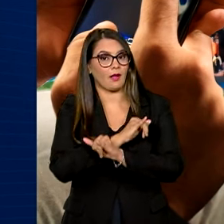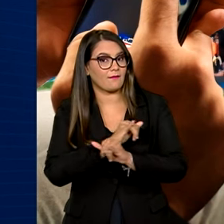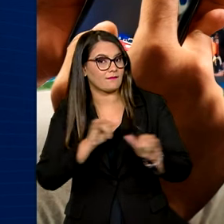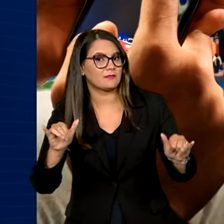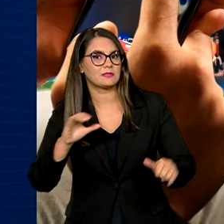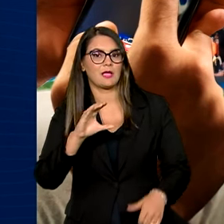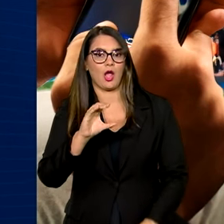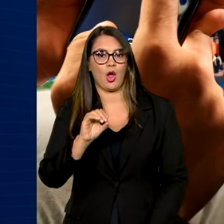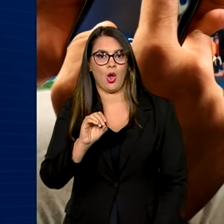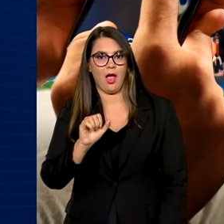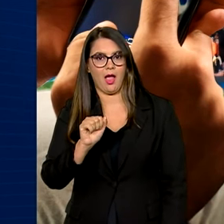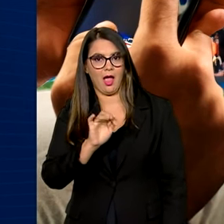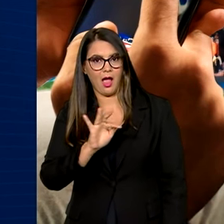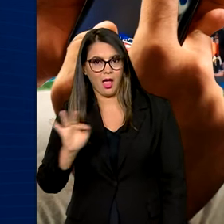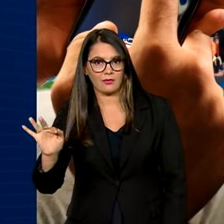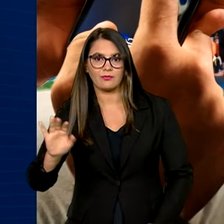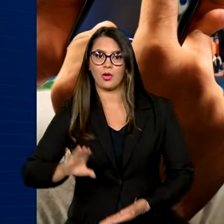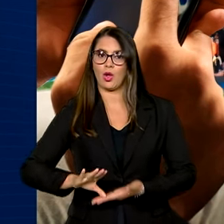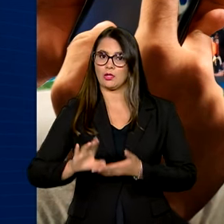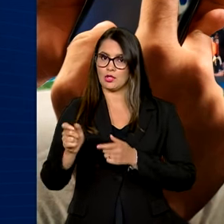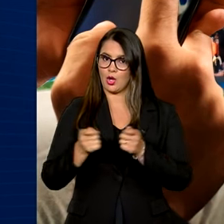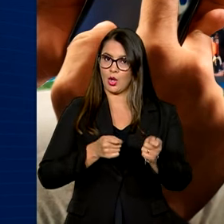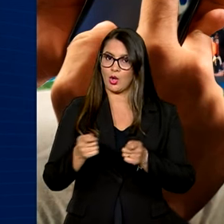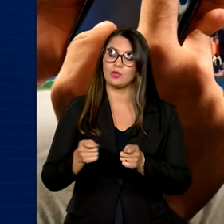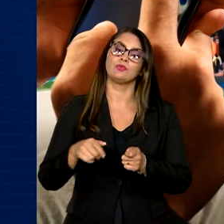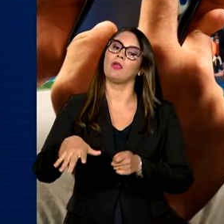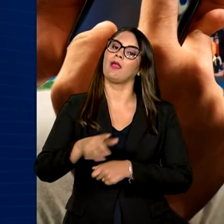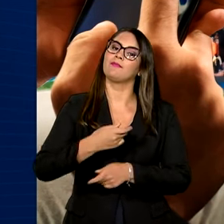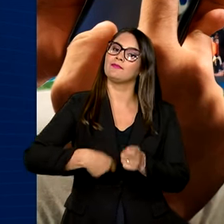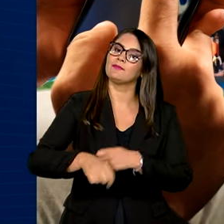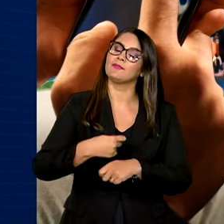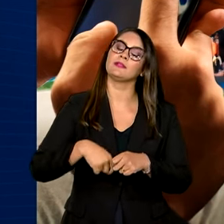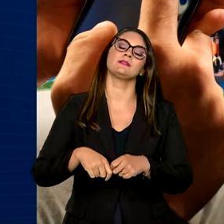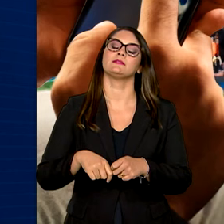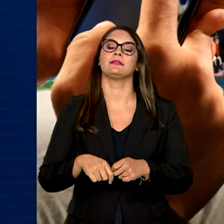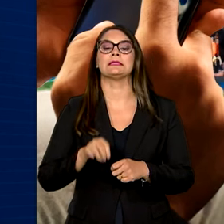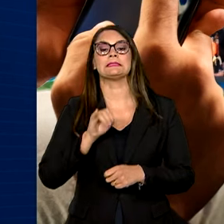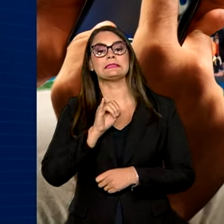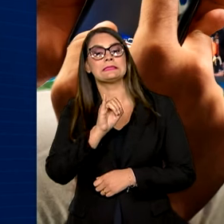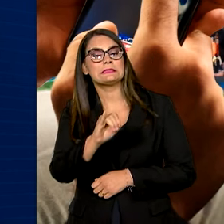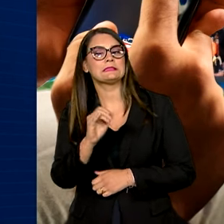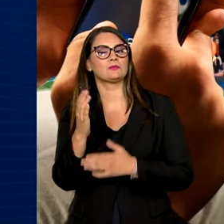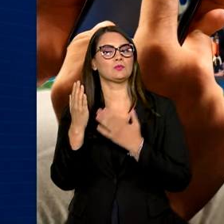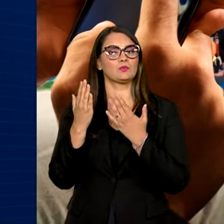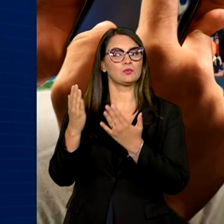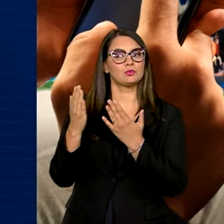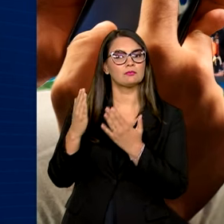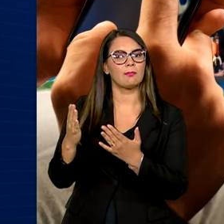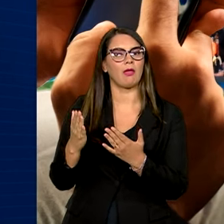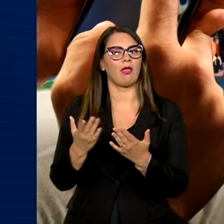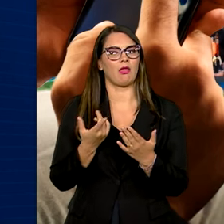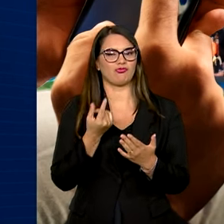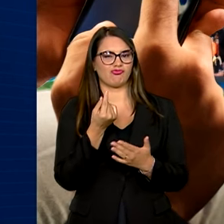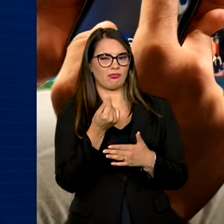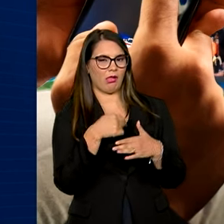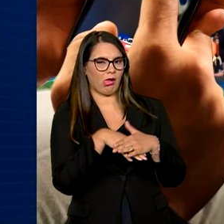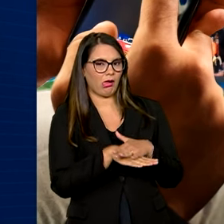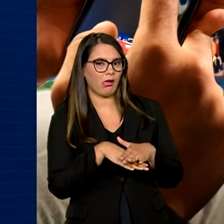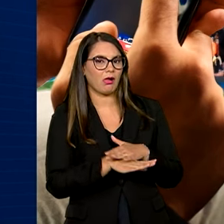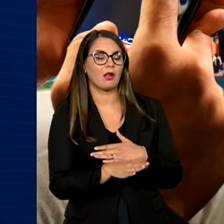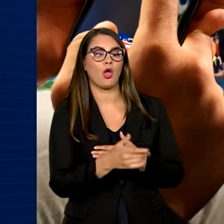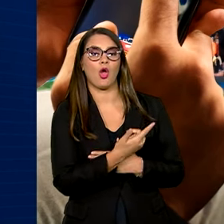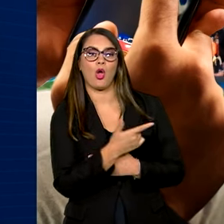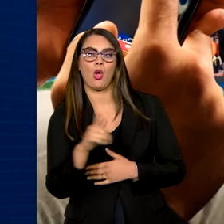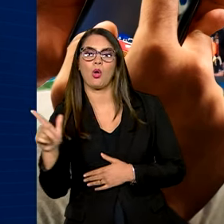coaf o conselho de controle de atividades financeiras em casos suspeitos de lavagem de dinheiro e